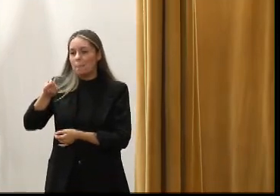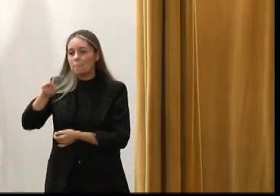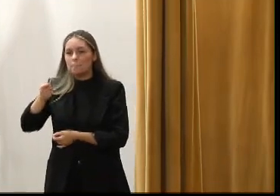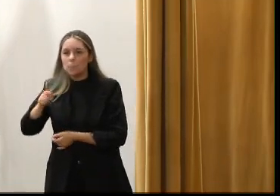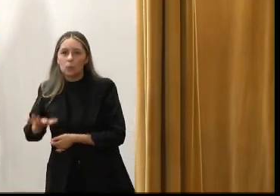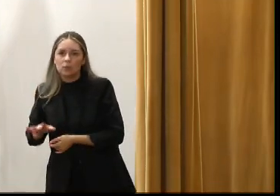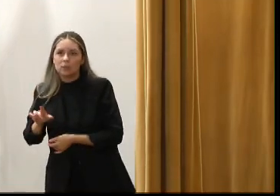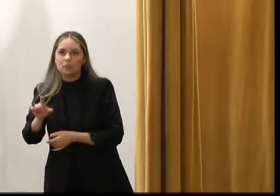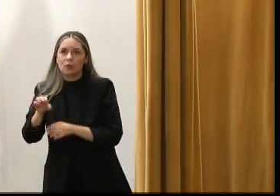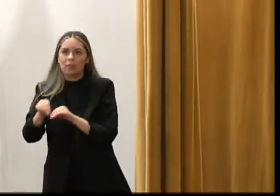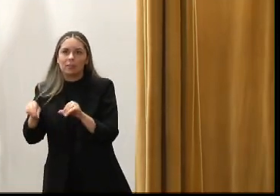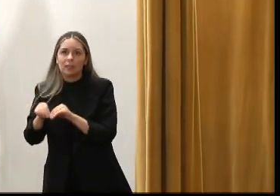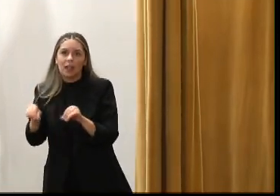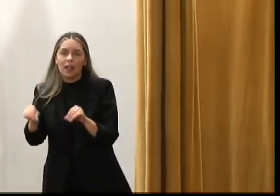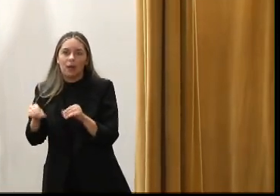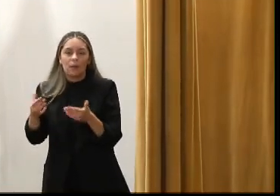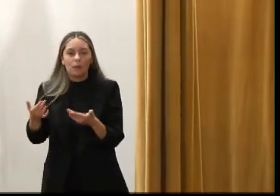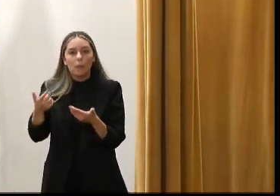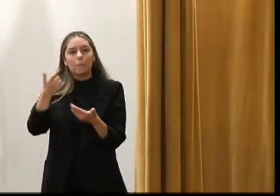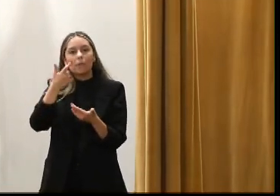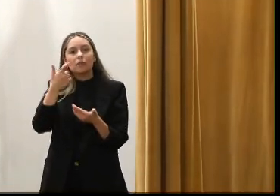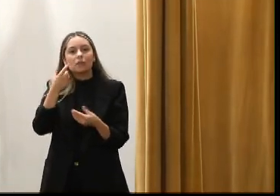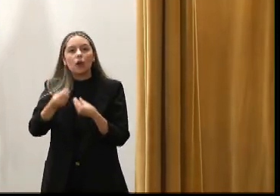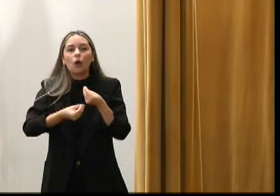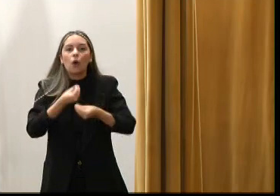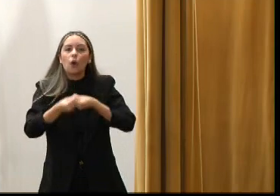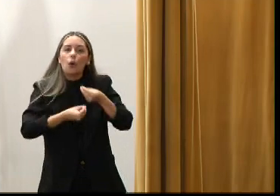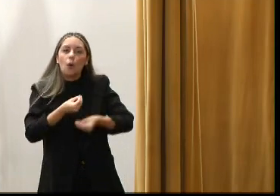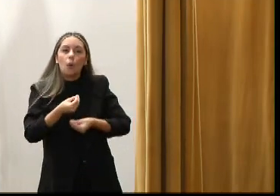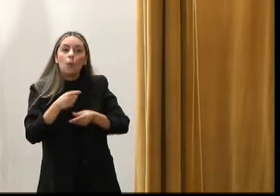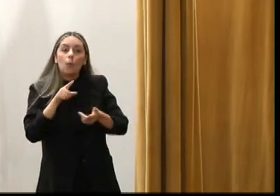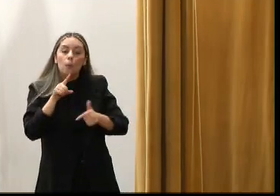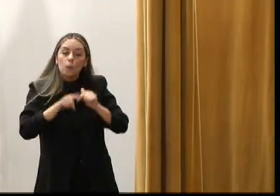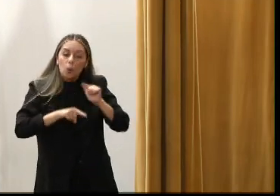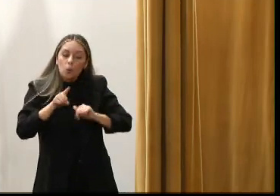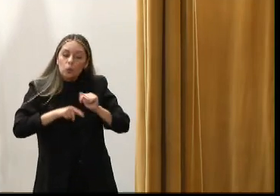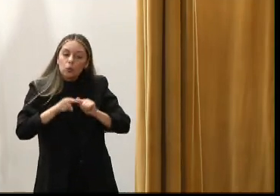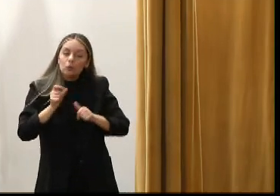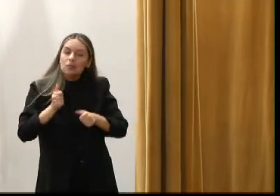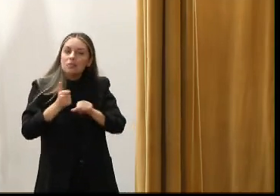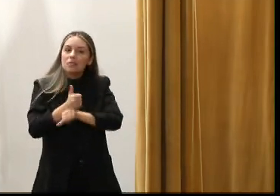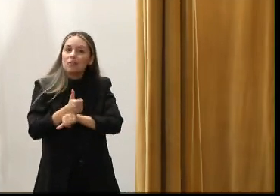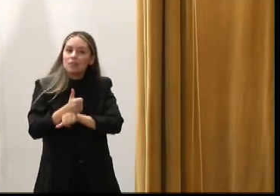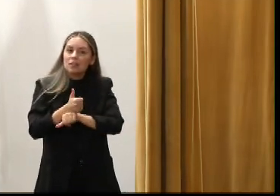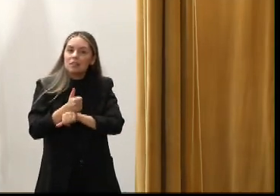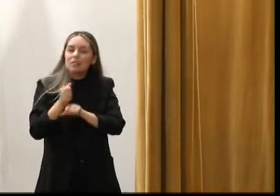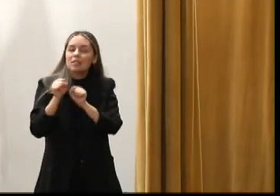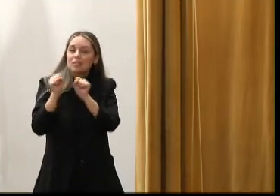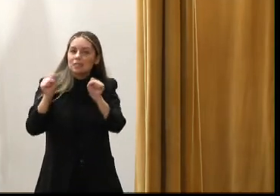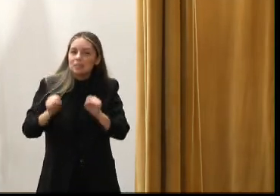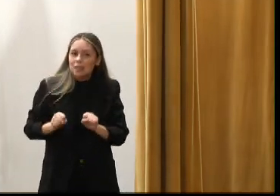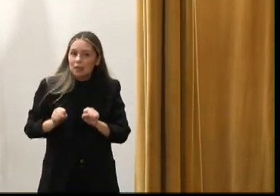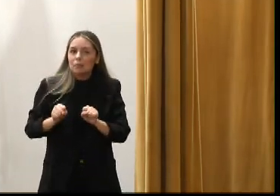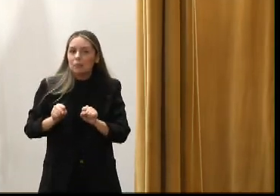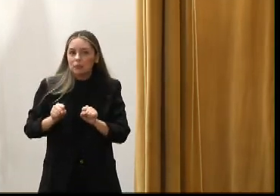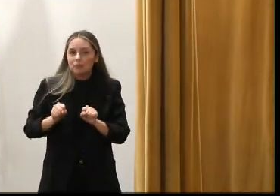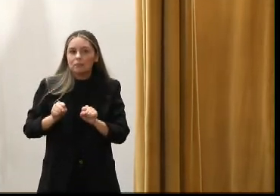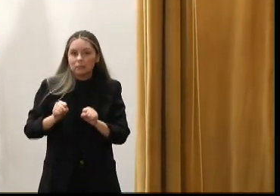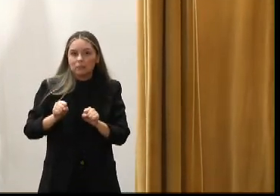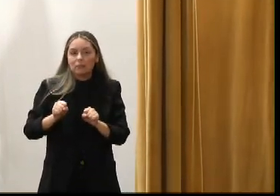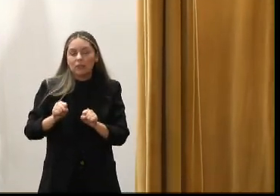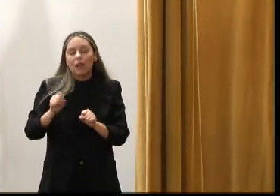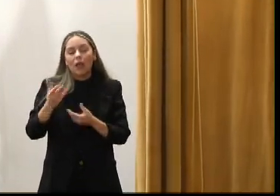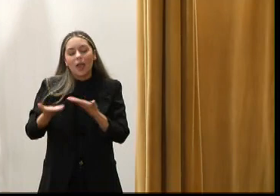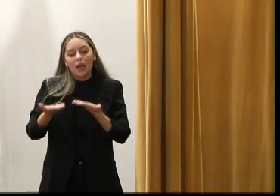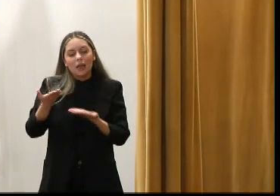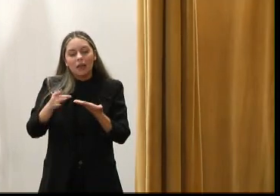Eu preciso pensar num banhado como um produtor de serviços ecossistêmicos de equilíbrio